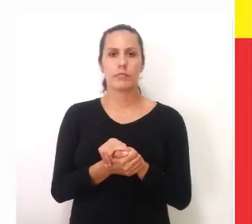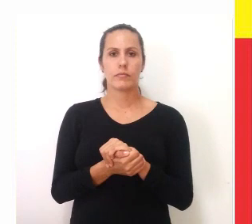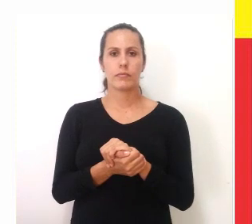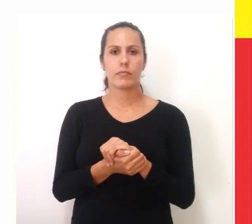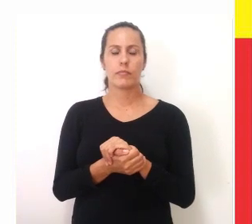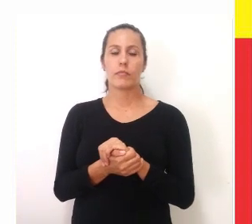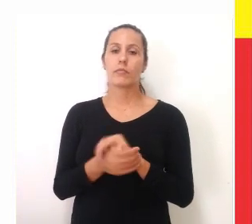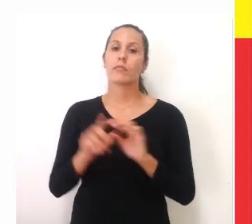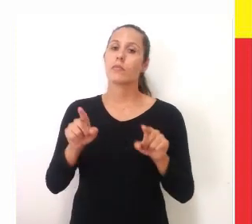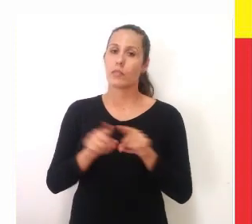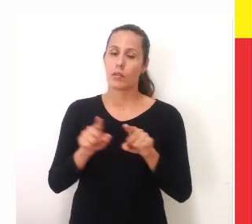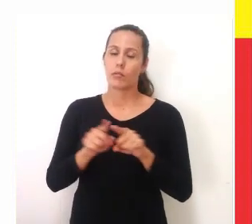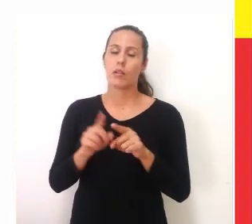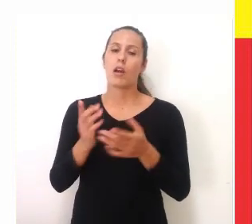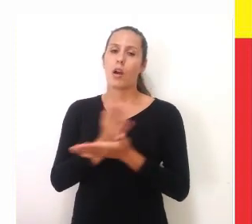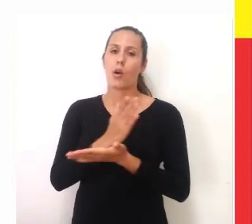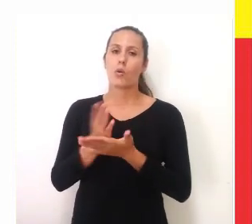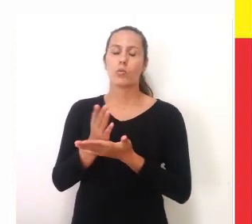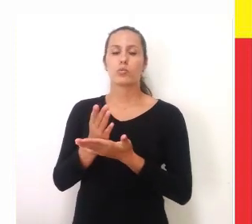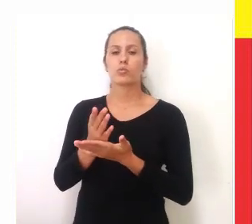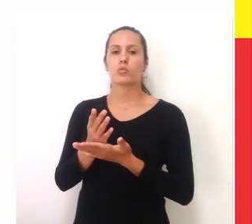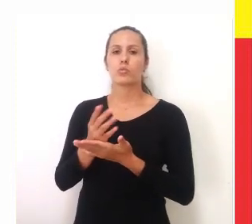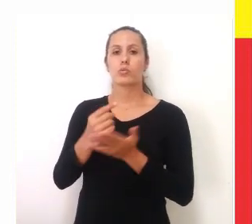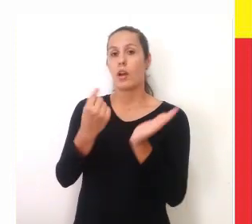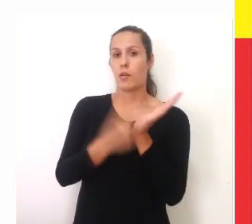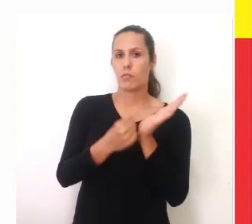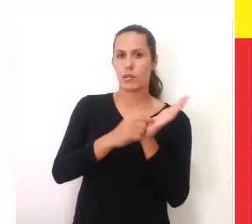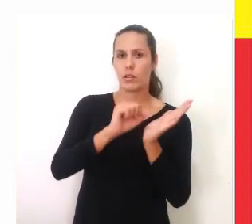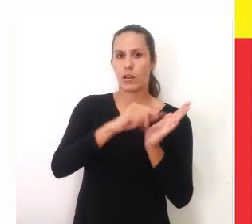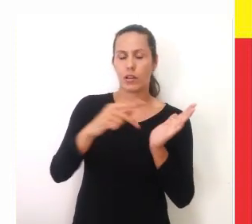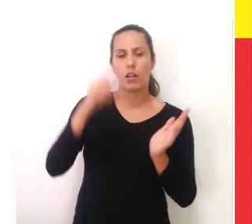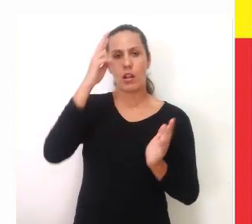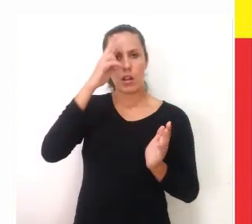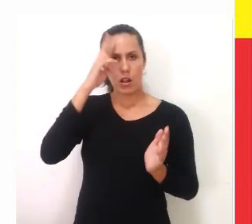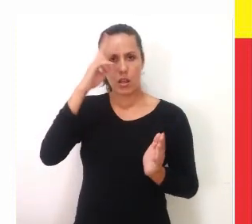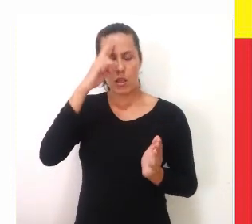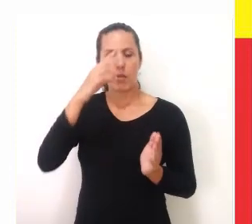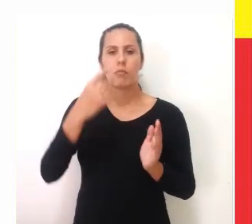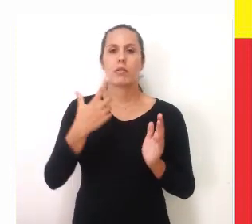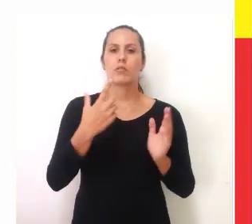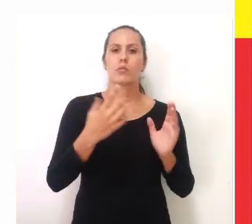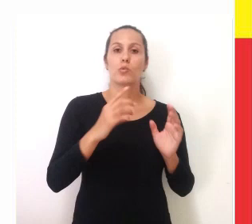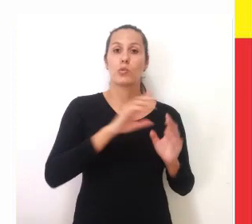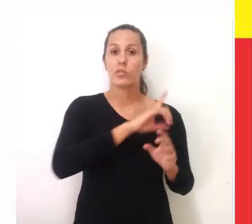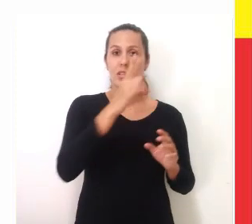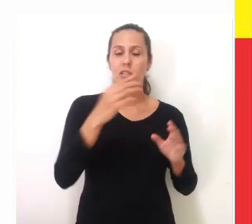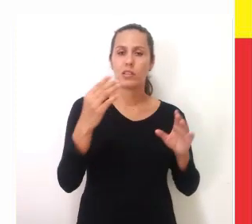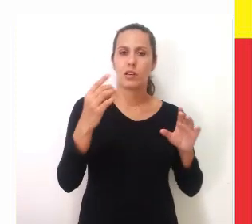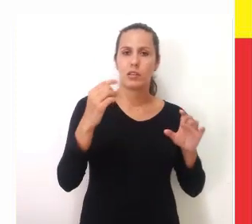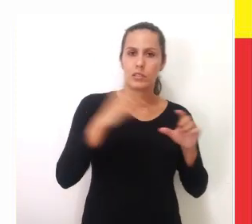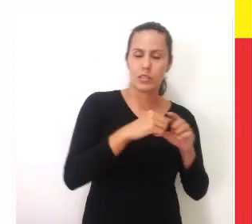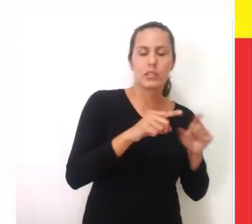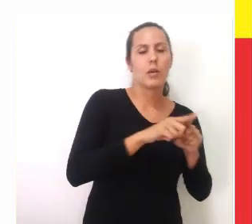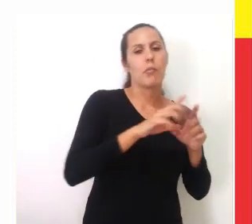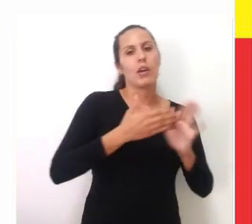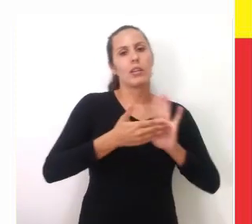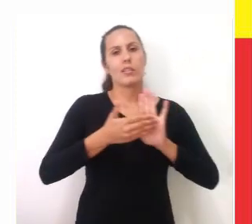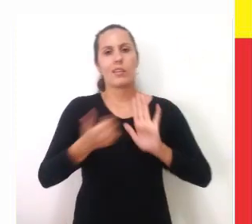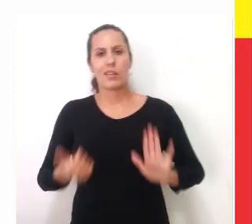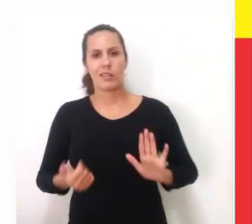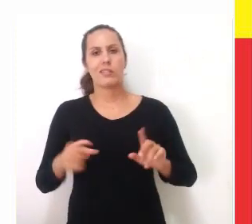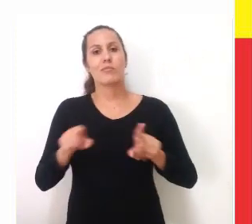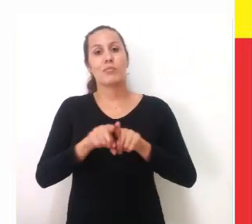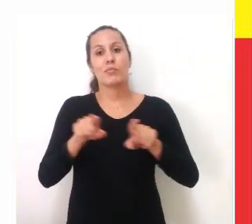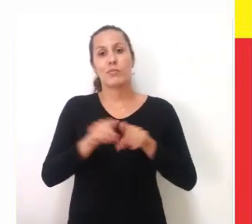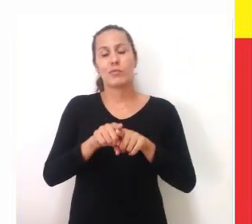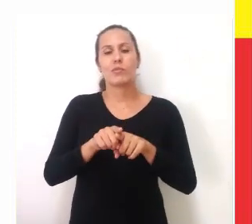fundamental. Também tem aplicativos que lembram do dia de aplicação e do dia de retirada, ok?